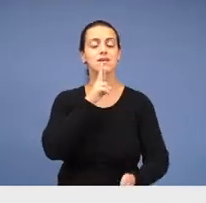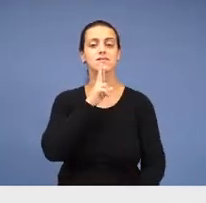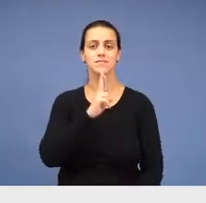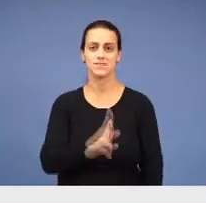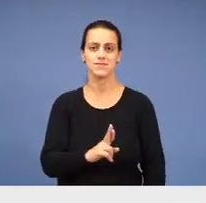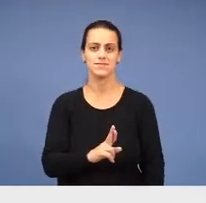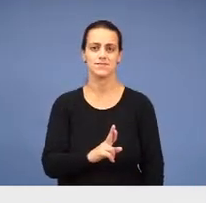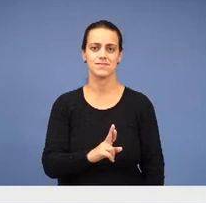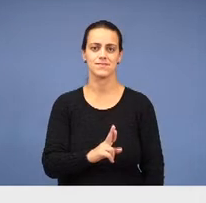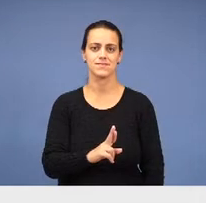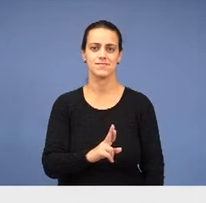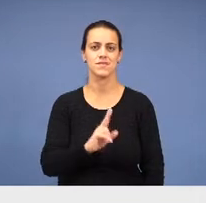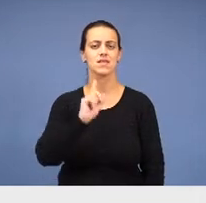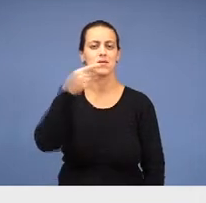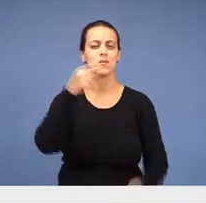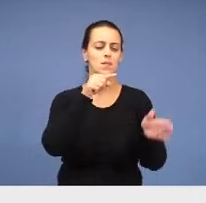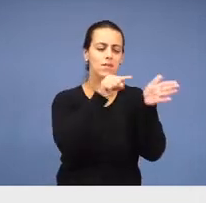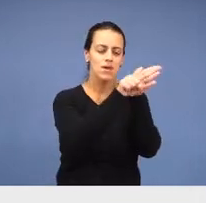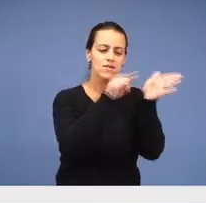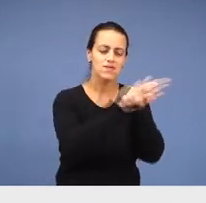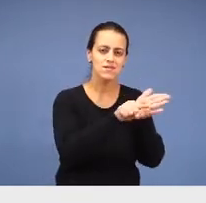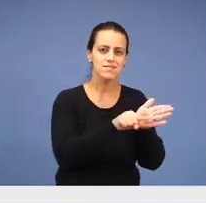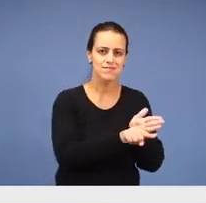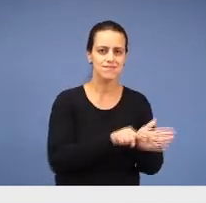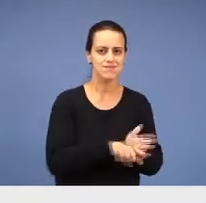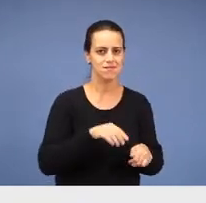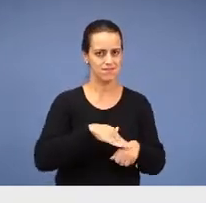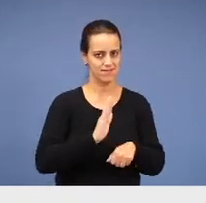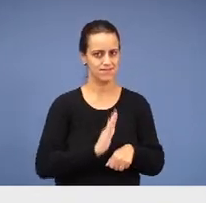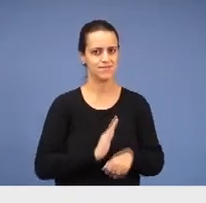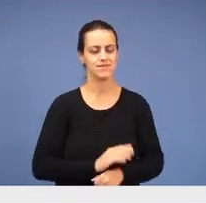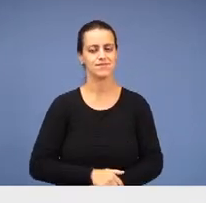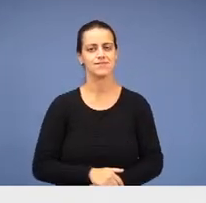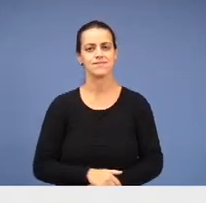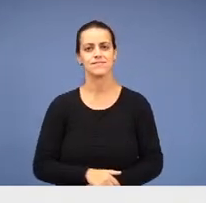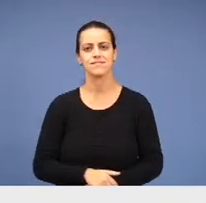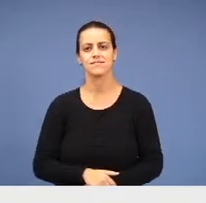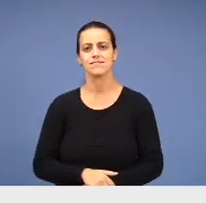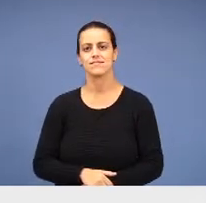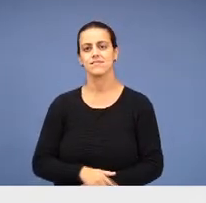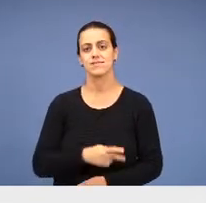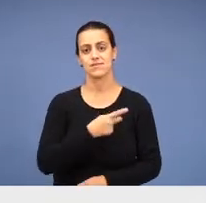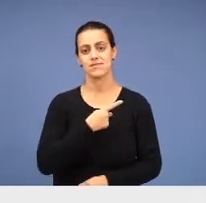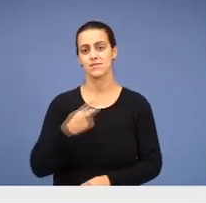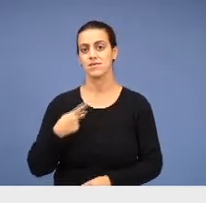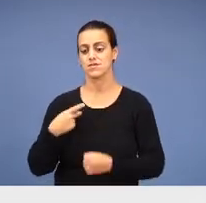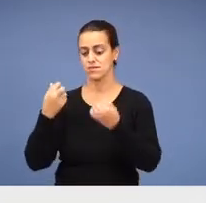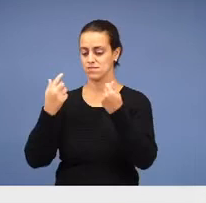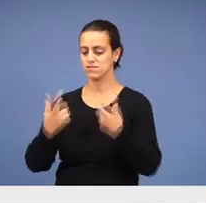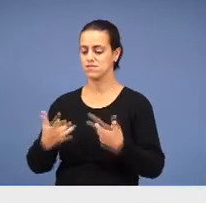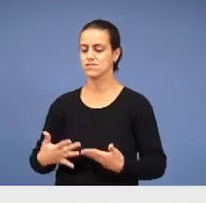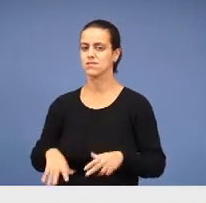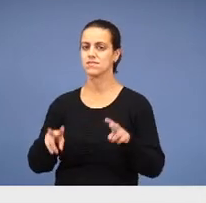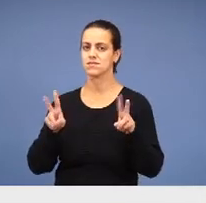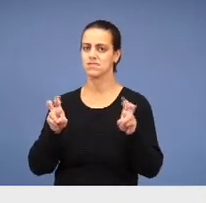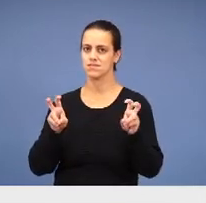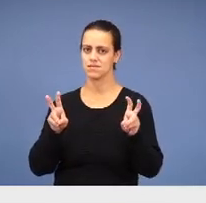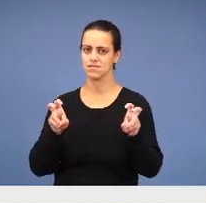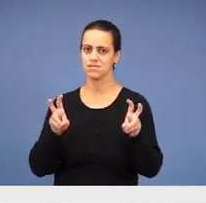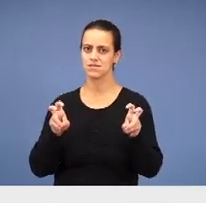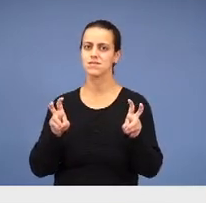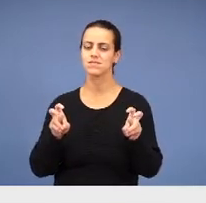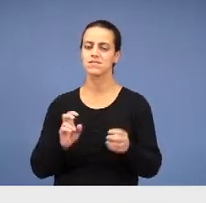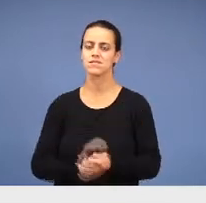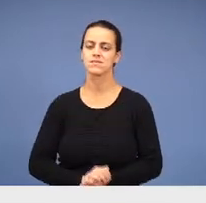antes de iniciarmos as próximas perguntas, nós teremos uma palavra introdutória para apresentar o assunto aqui através do